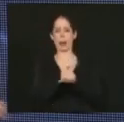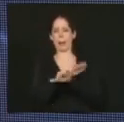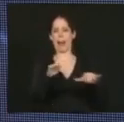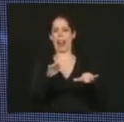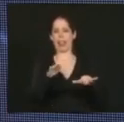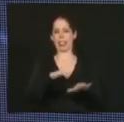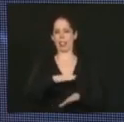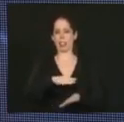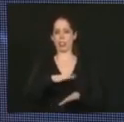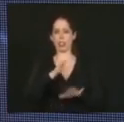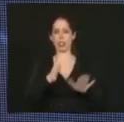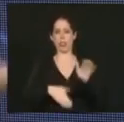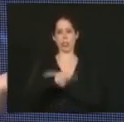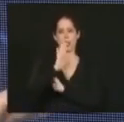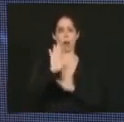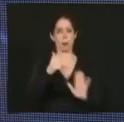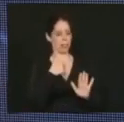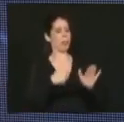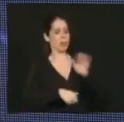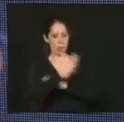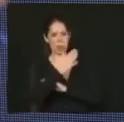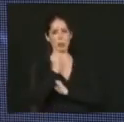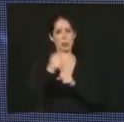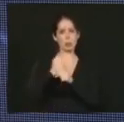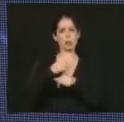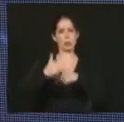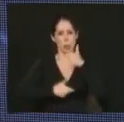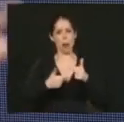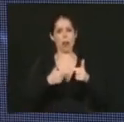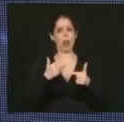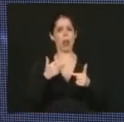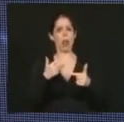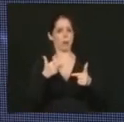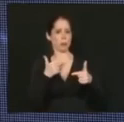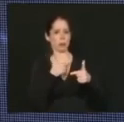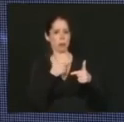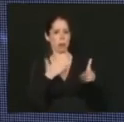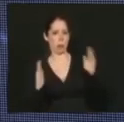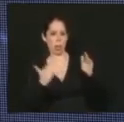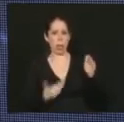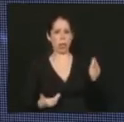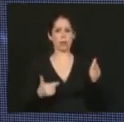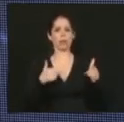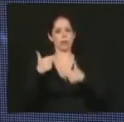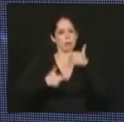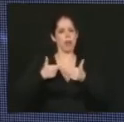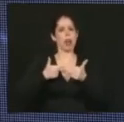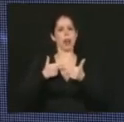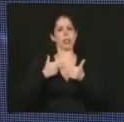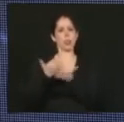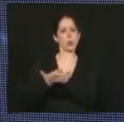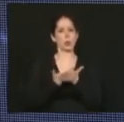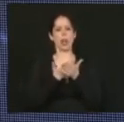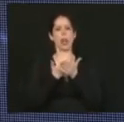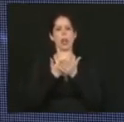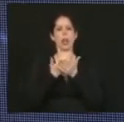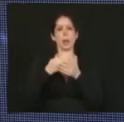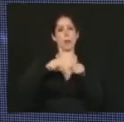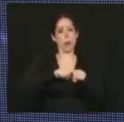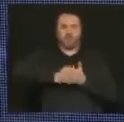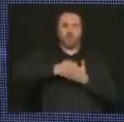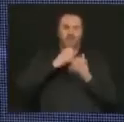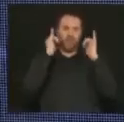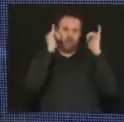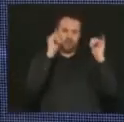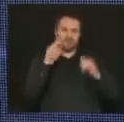últimos anos trabalhando eu não tenho mandato lancei Três livros estudei muito me formei mestre em políticas públicas e ajusto do é que eu estou pronta para ser